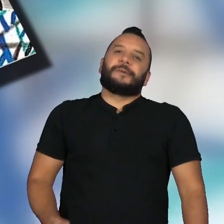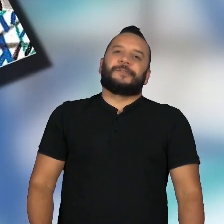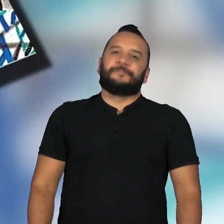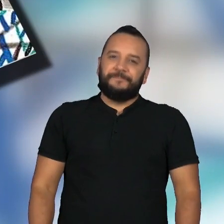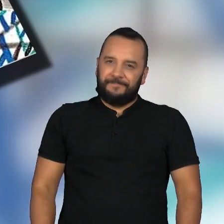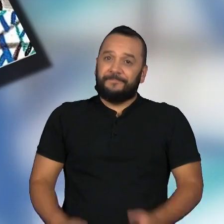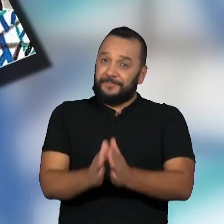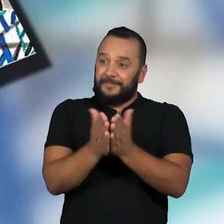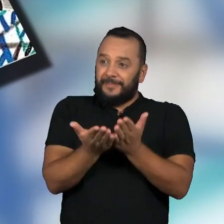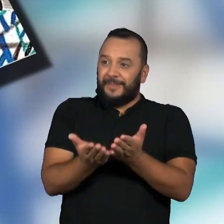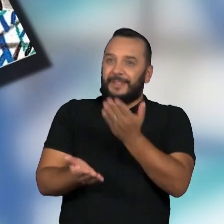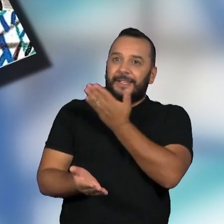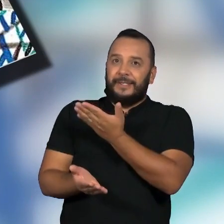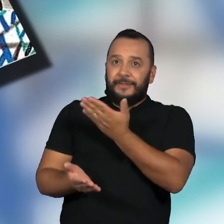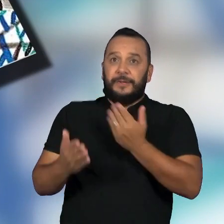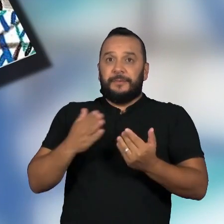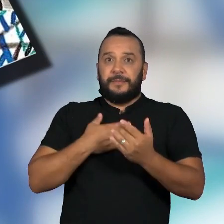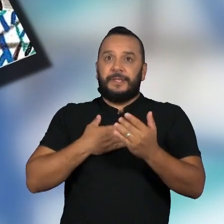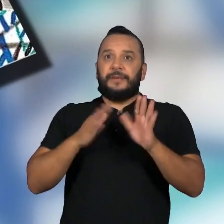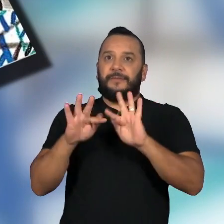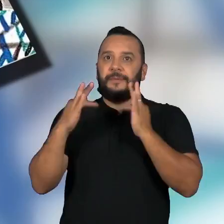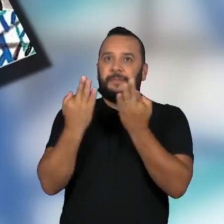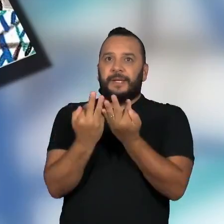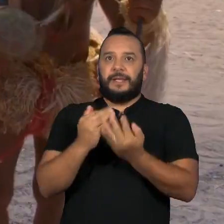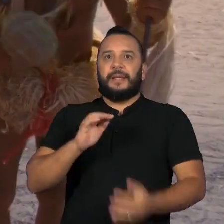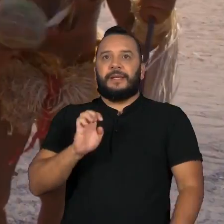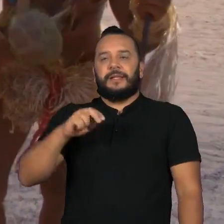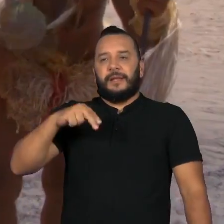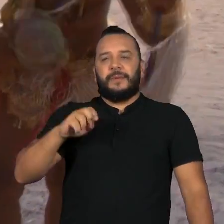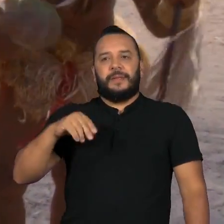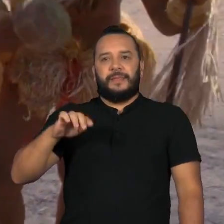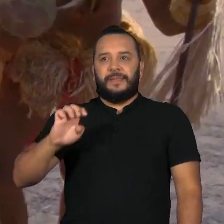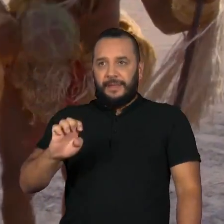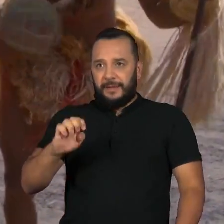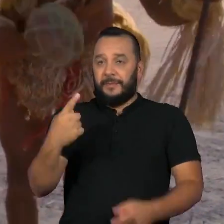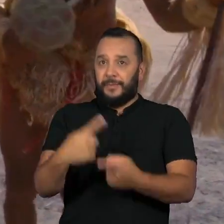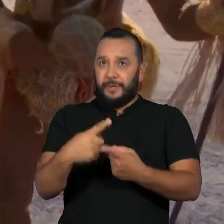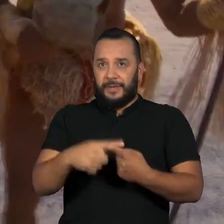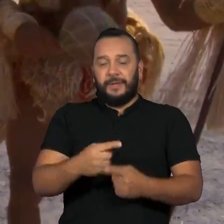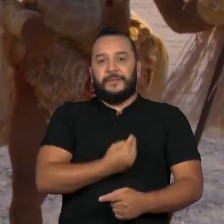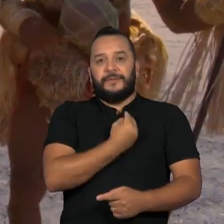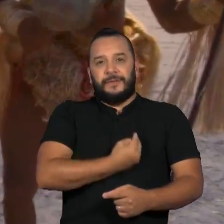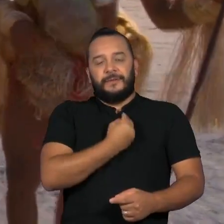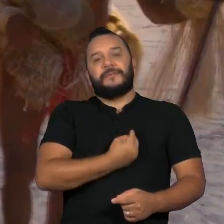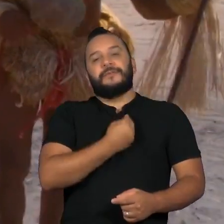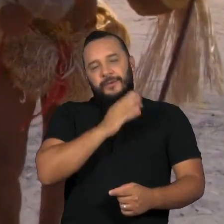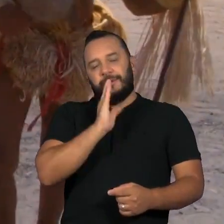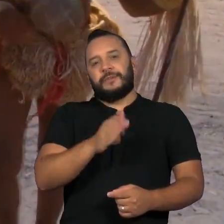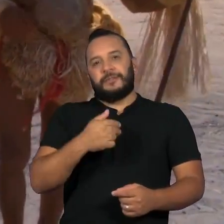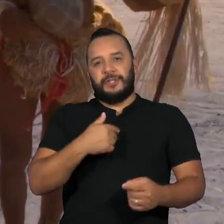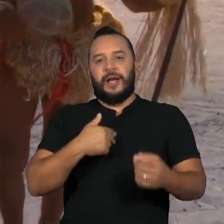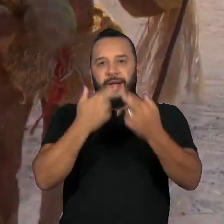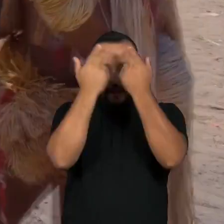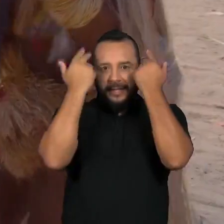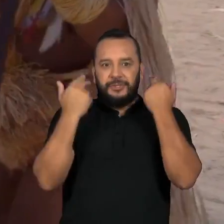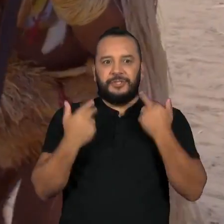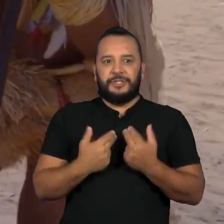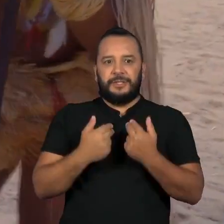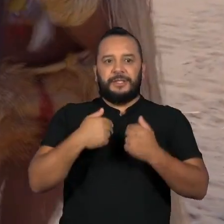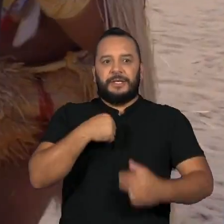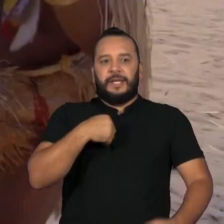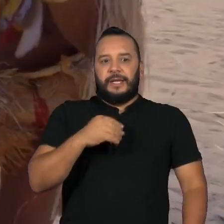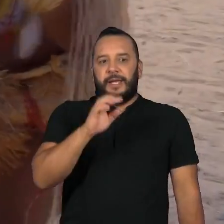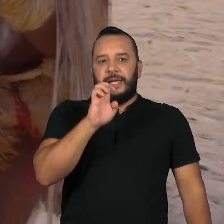O livro Minha Família Enauenê é fruto do convívio estreito com a etnia Enauenê-Nauê, no